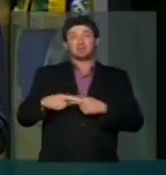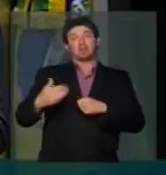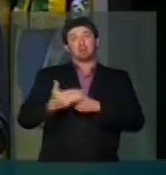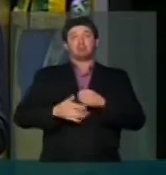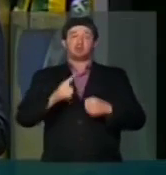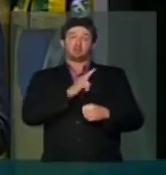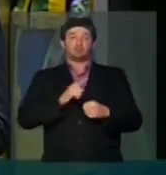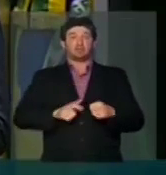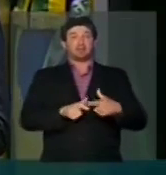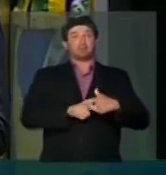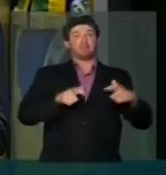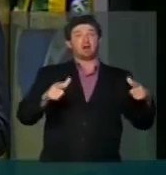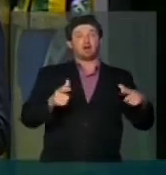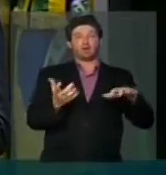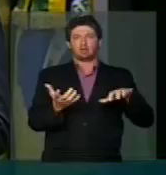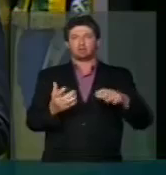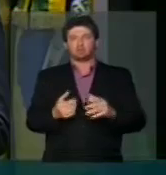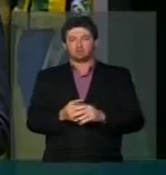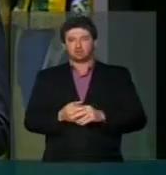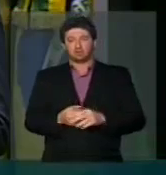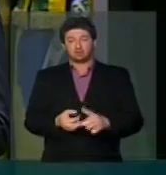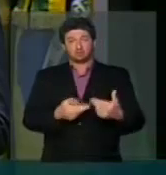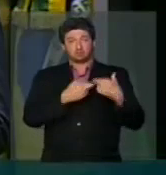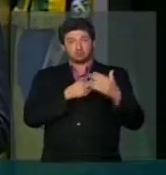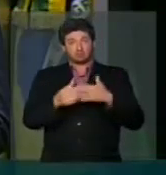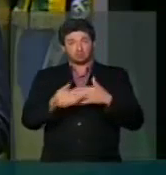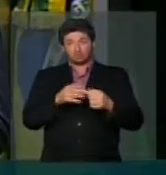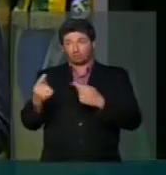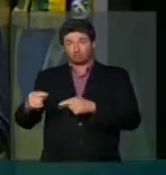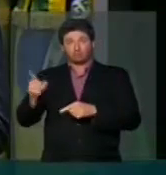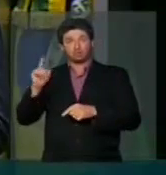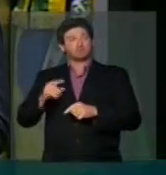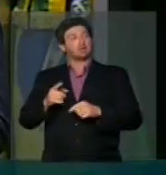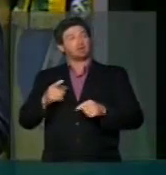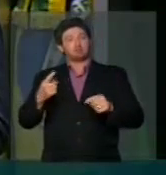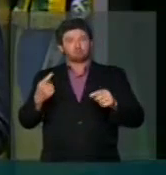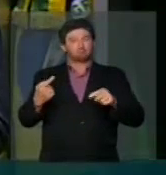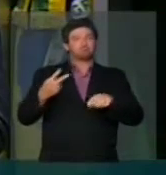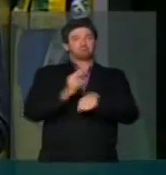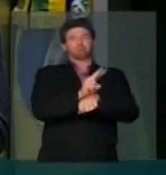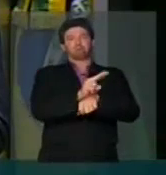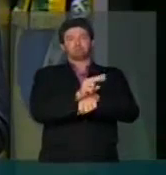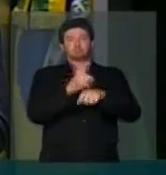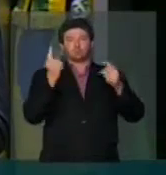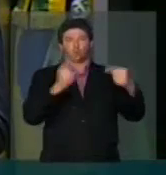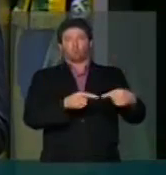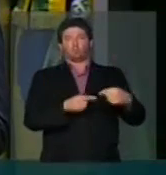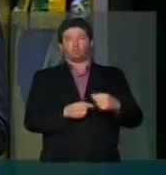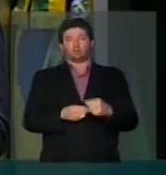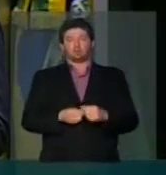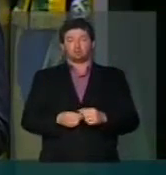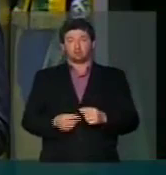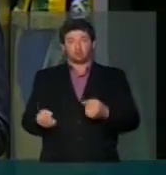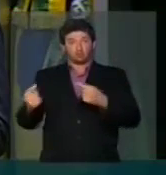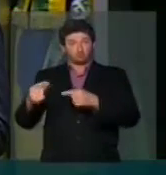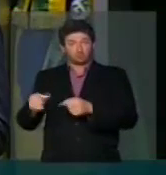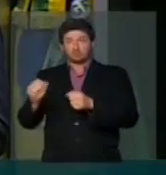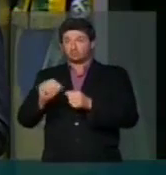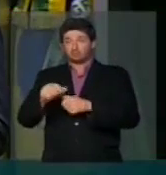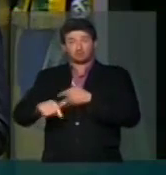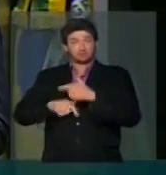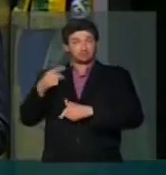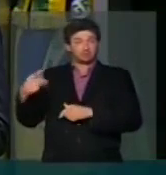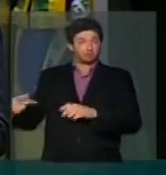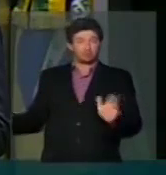governista é majoritária no Congresso. E o dever de qualquer oposição é se opor, fiscalizar. A oposição faz o